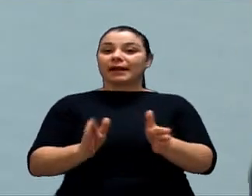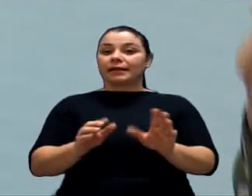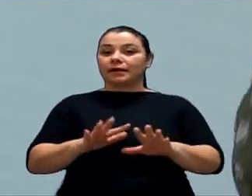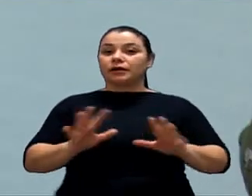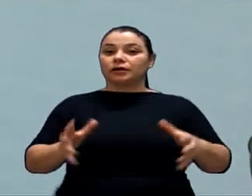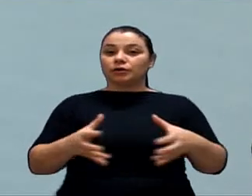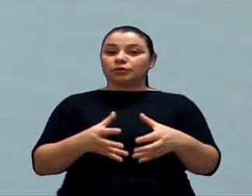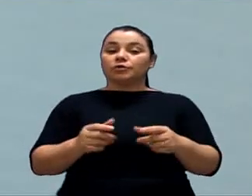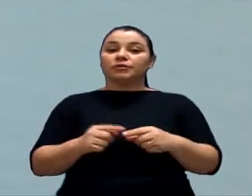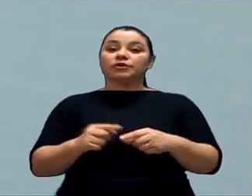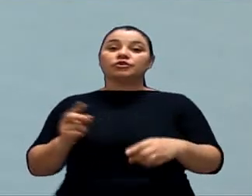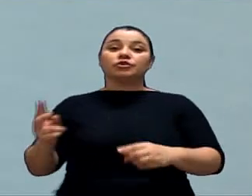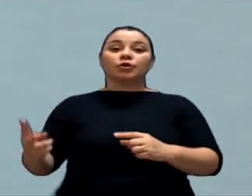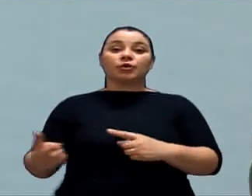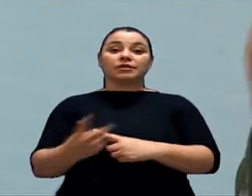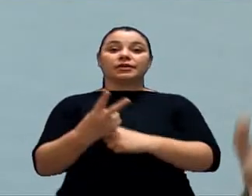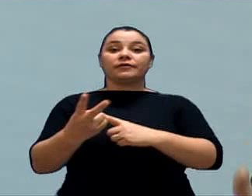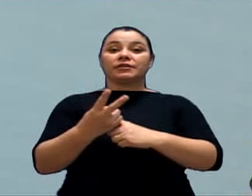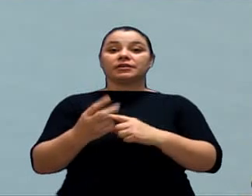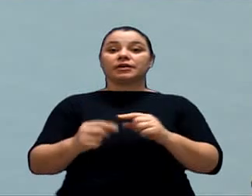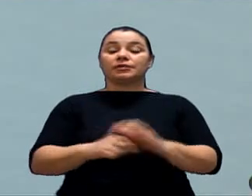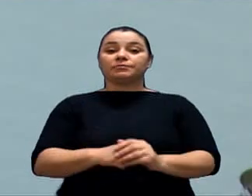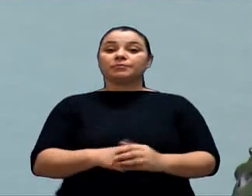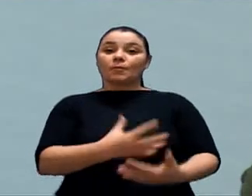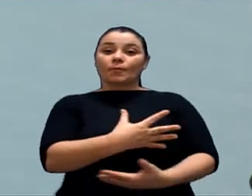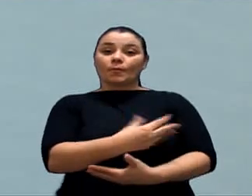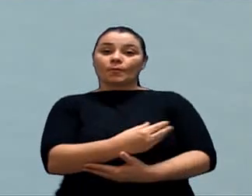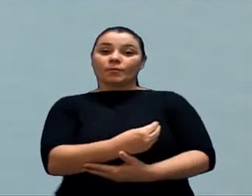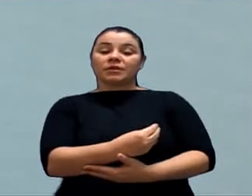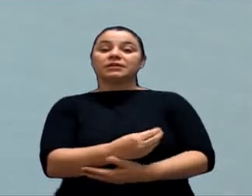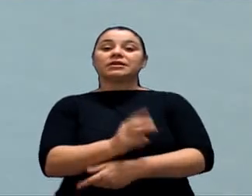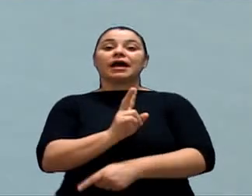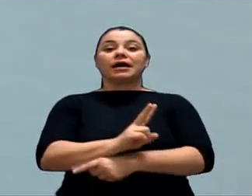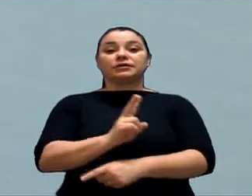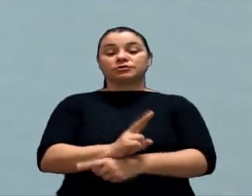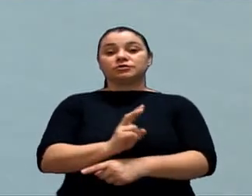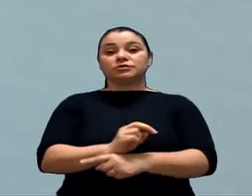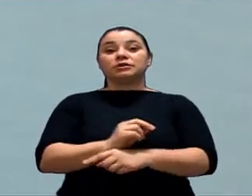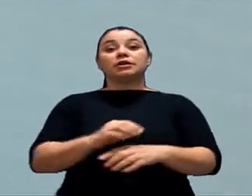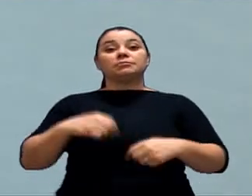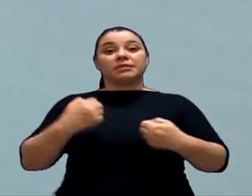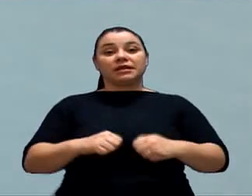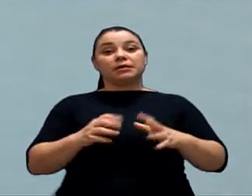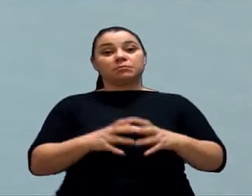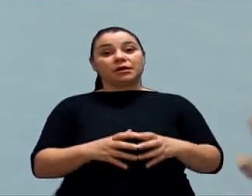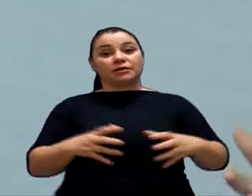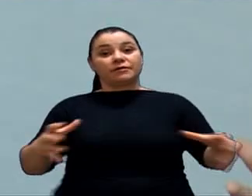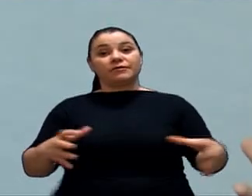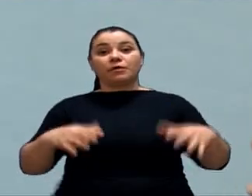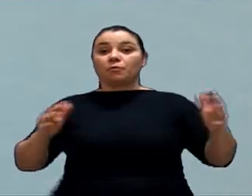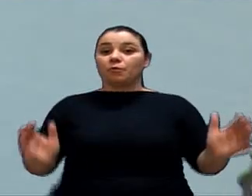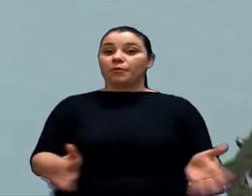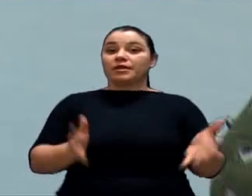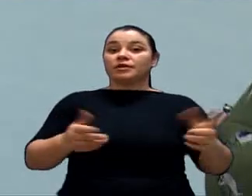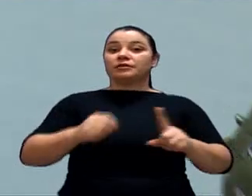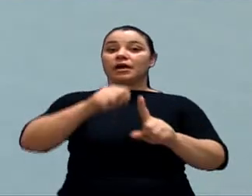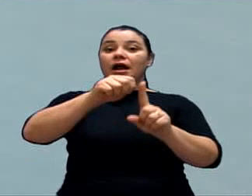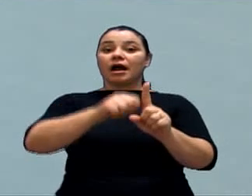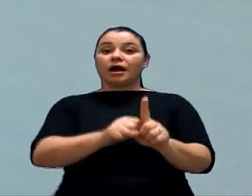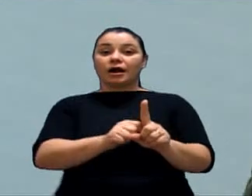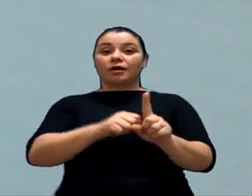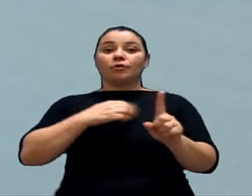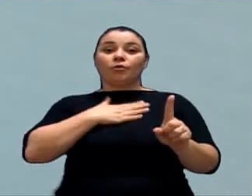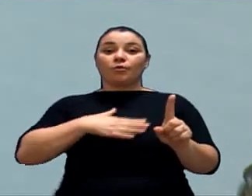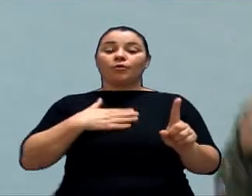fala, então nós defendemos, né, o aleitamento materno, defendemos que seja ampliada a campanha Agosto Lilás, não